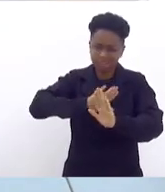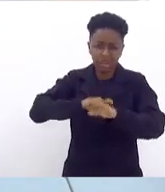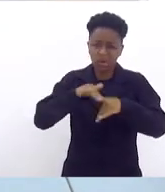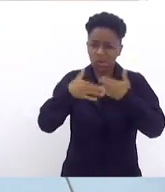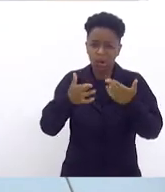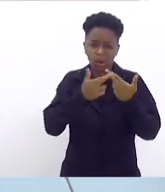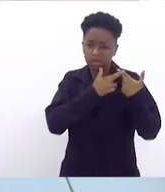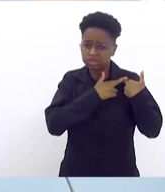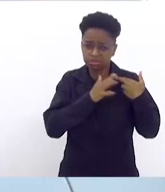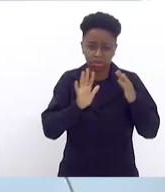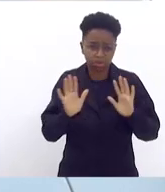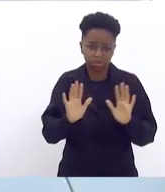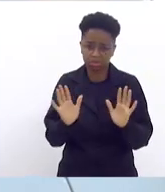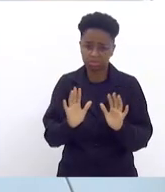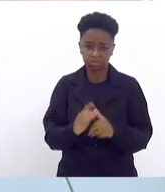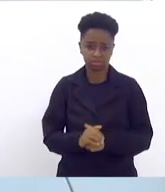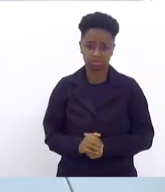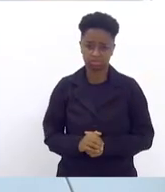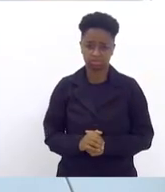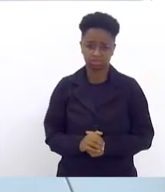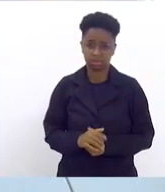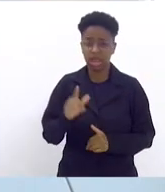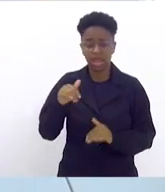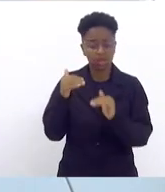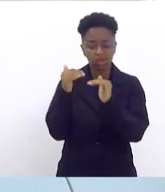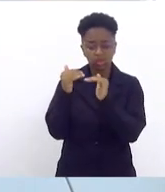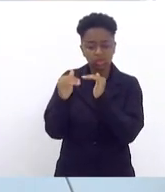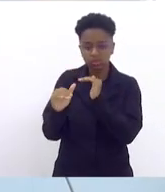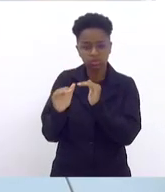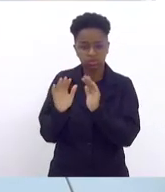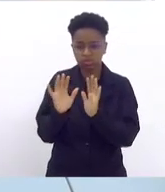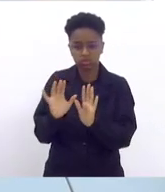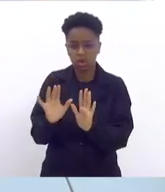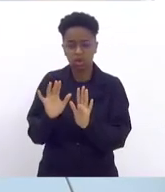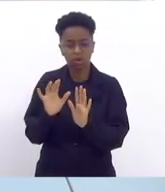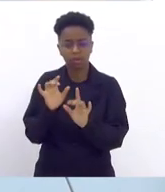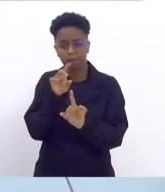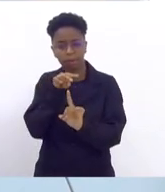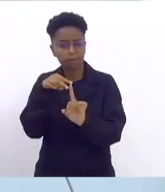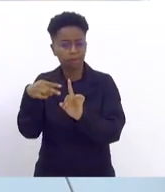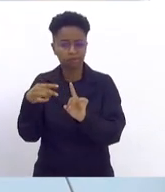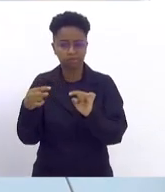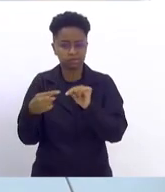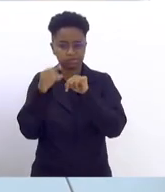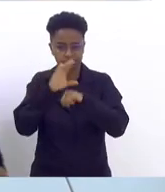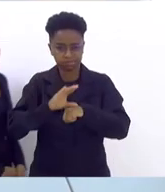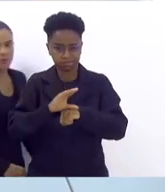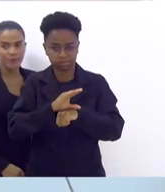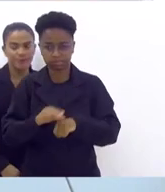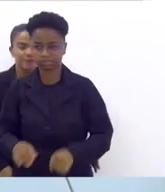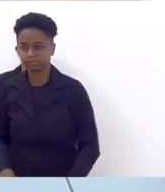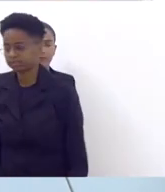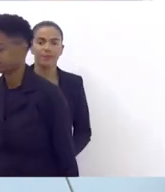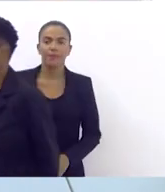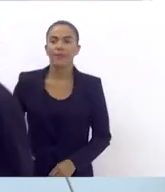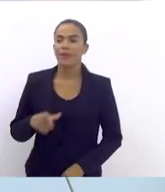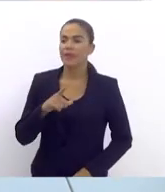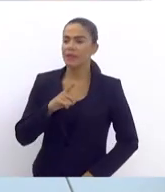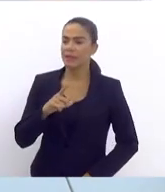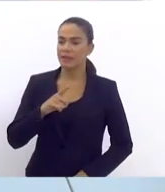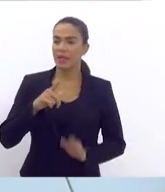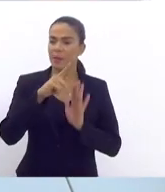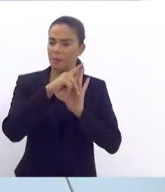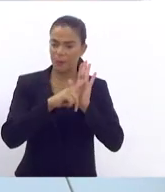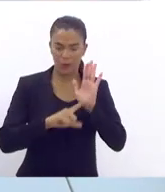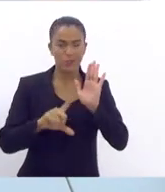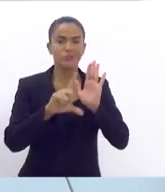do Poder Executivo. Aí é uma discordância, sob o ponto de vista da constitucionalidade. Porque tem projeto que bota isso,